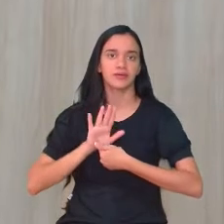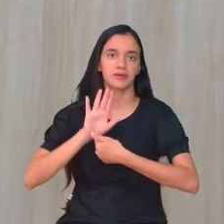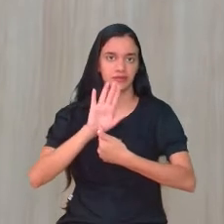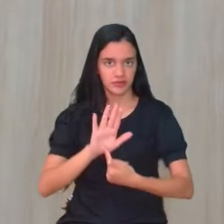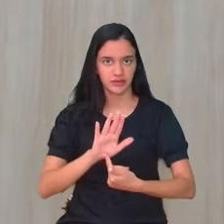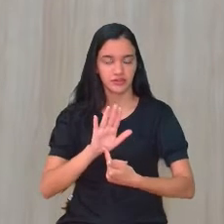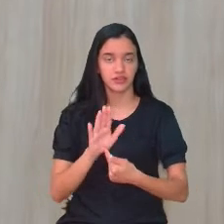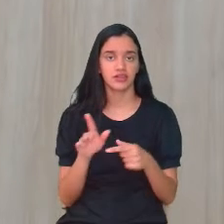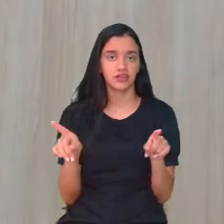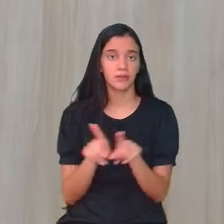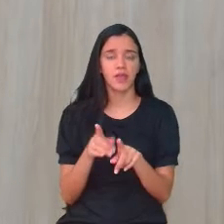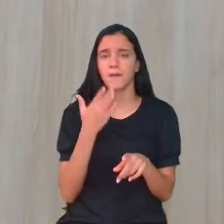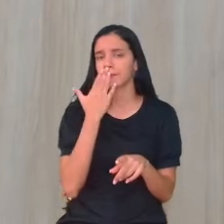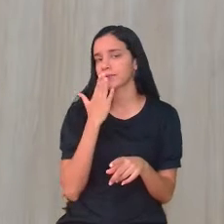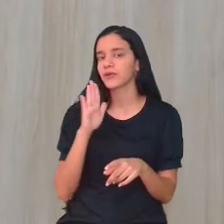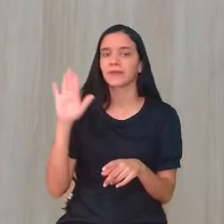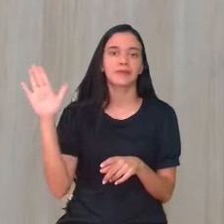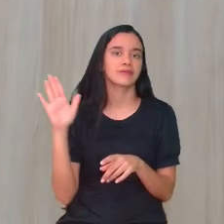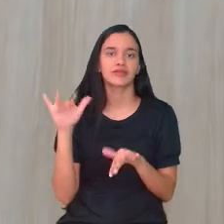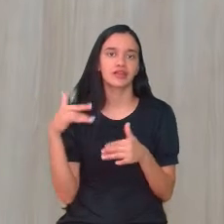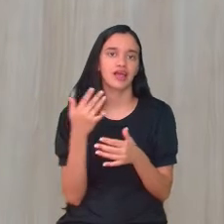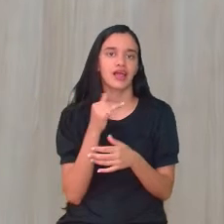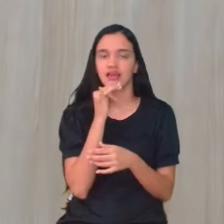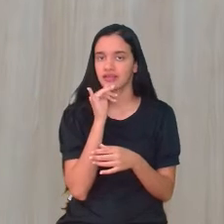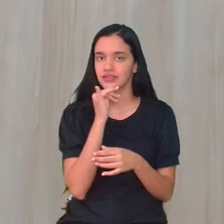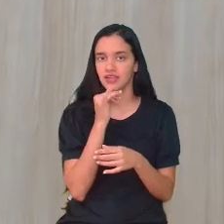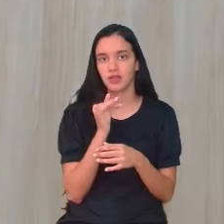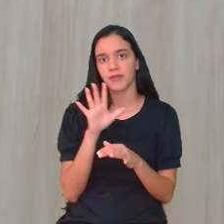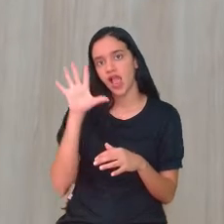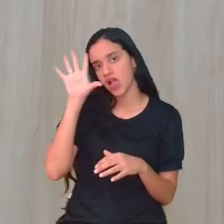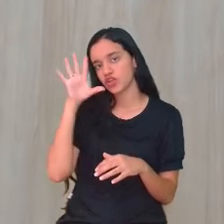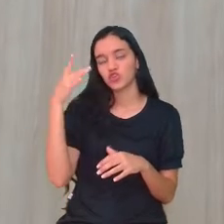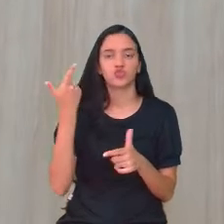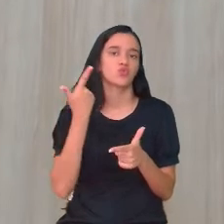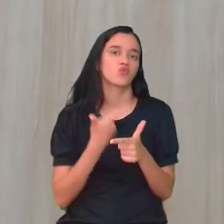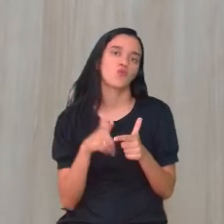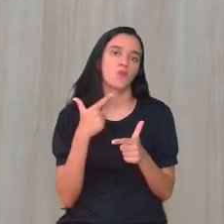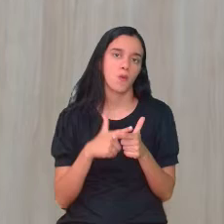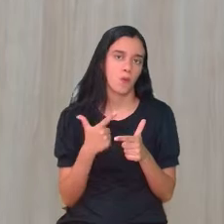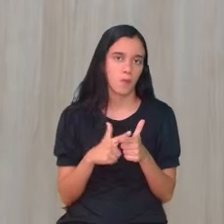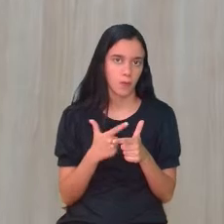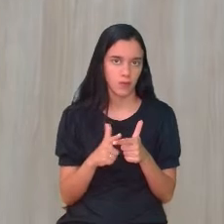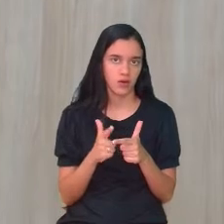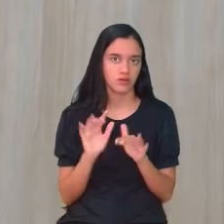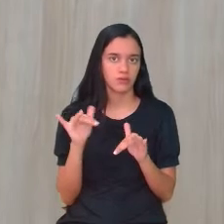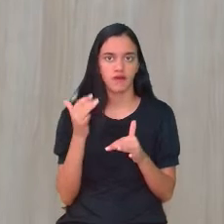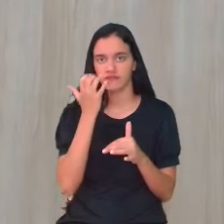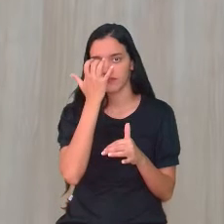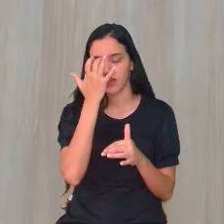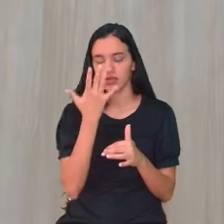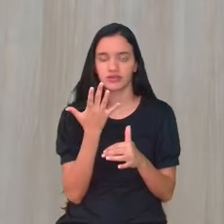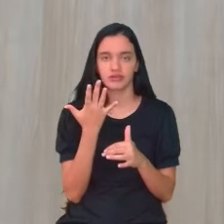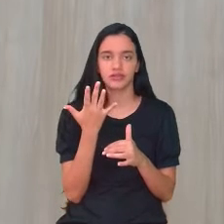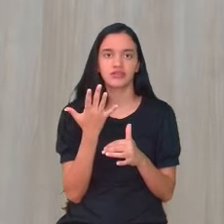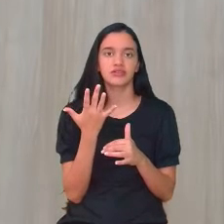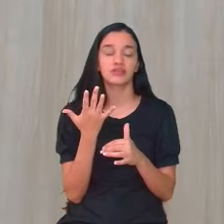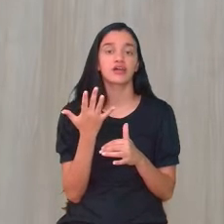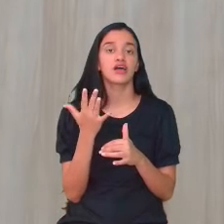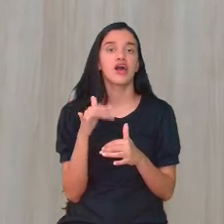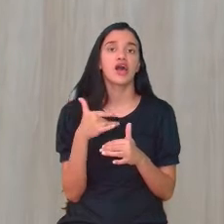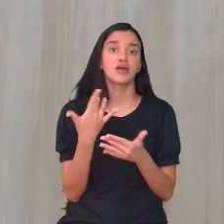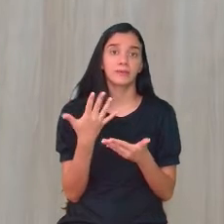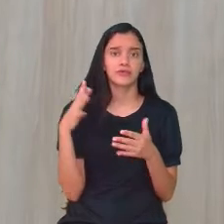aparecer prometendo, né, soluções muito fáceis para problemas